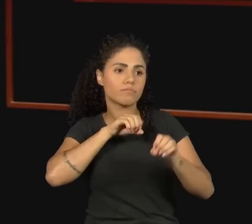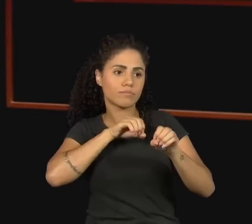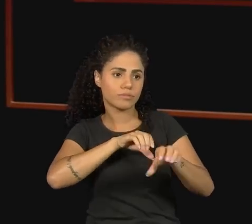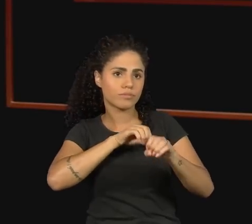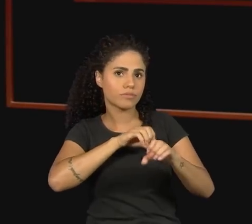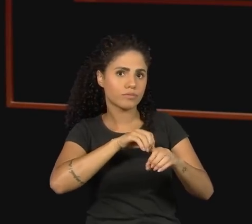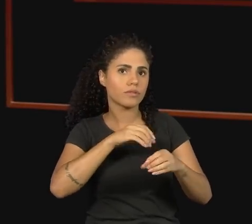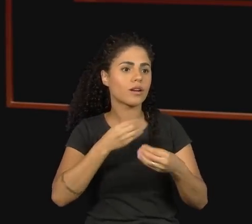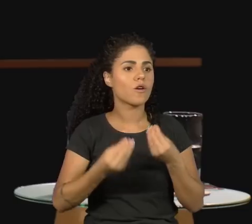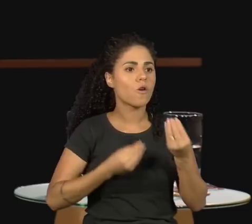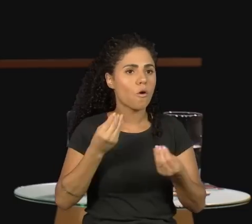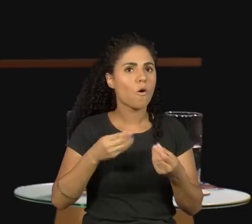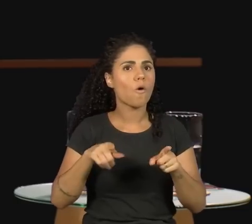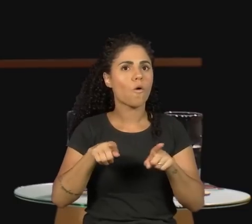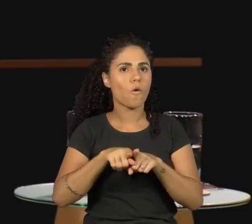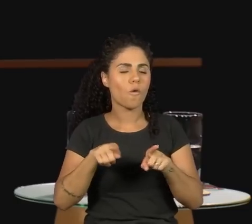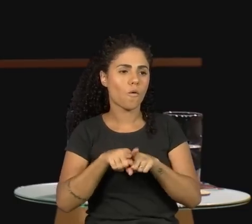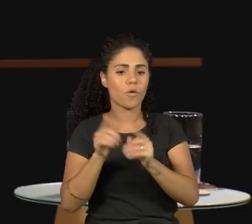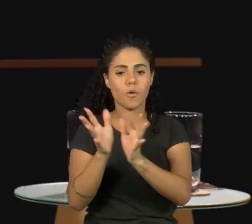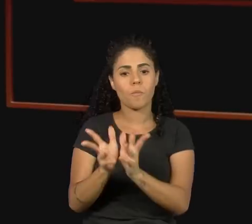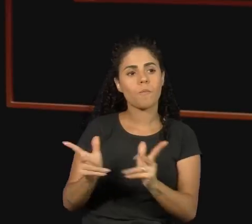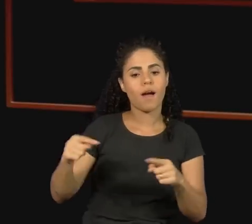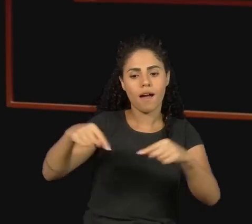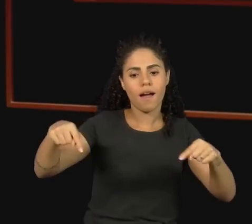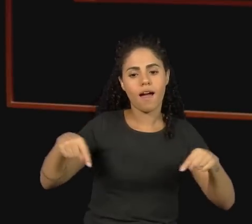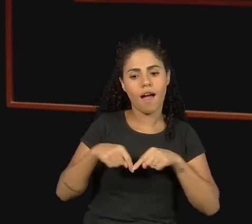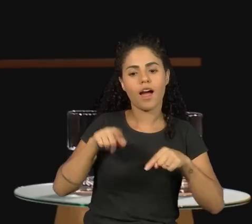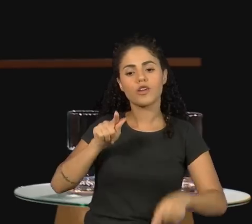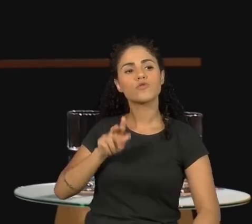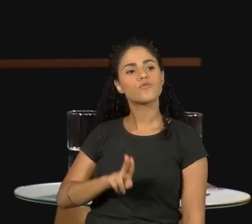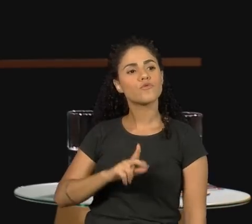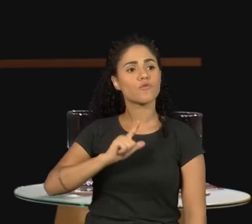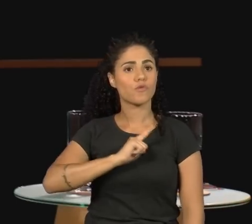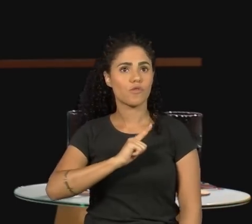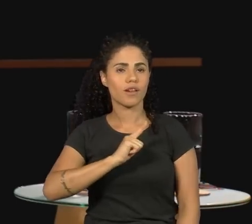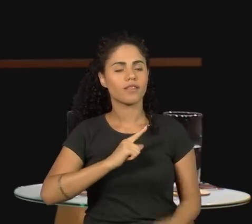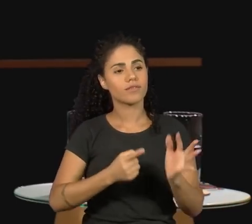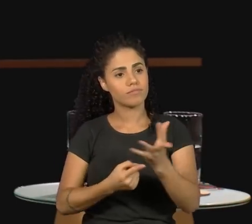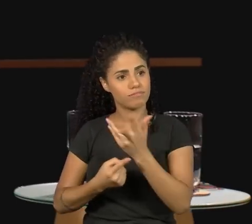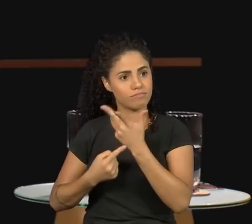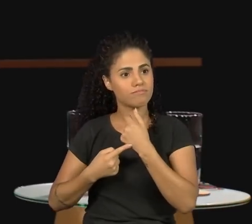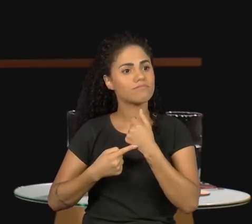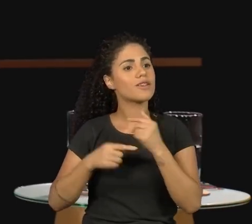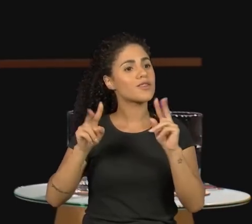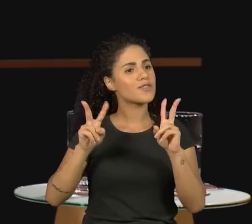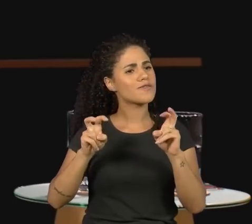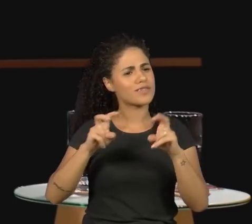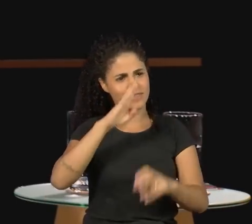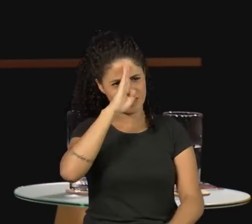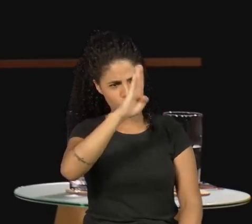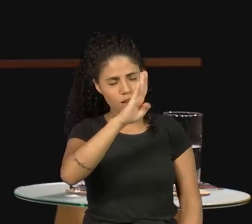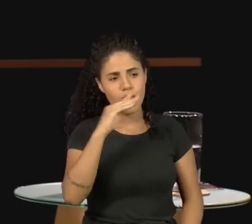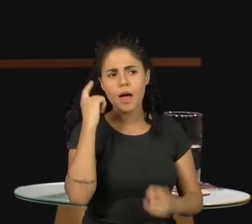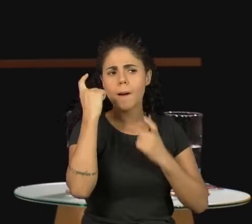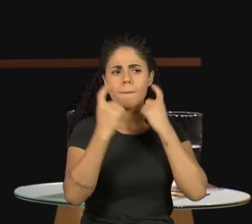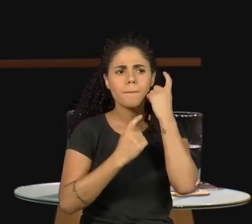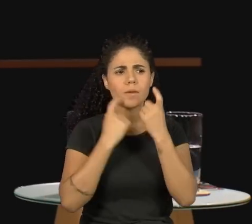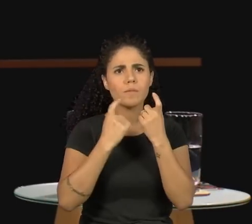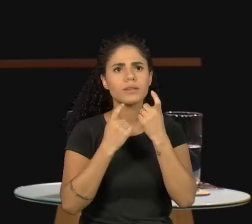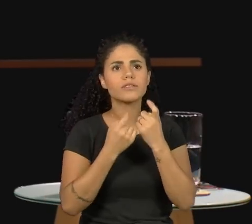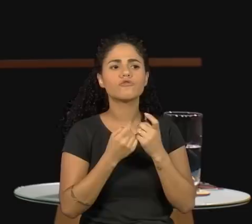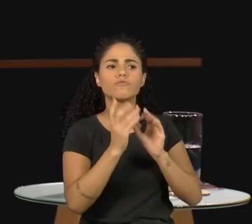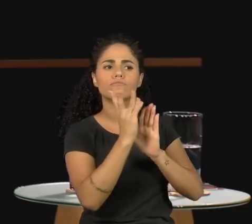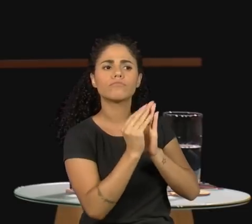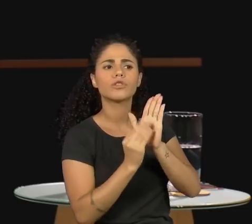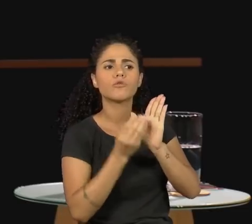como é que chama? O Fantástico Ateliê do Gu, que tem as artes como tema, né? Essa preocupação de levar bom conteúdo